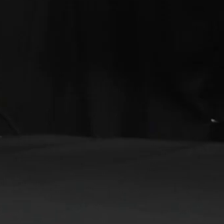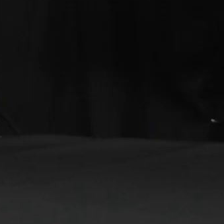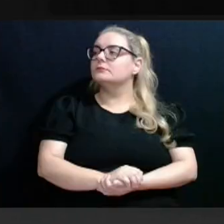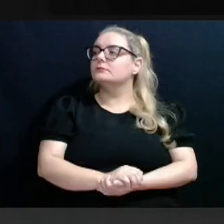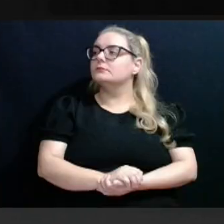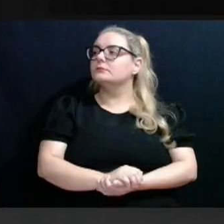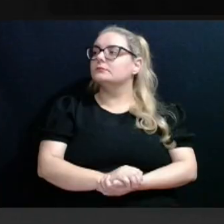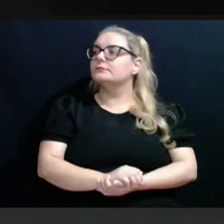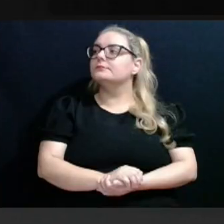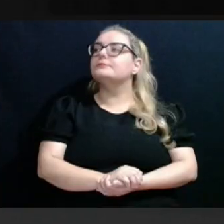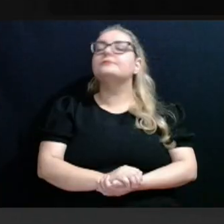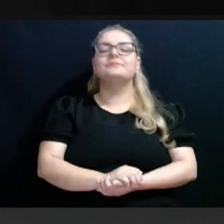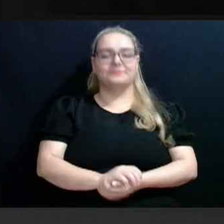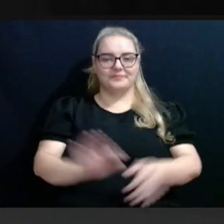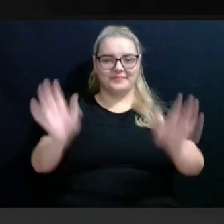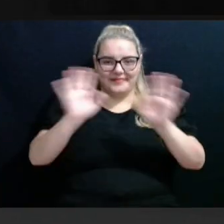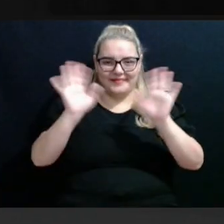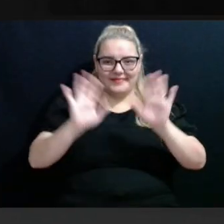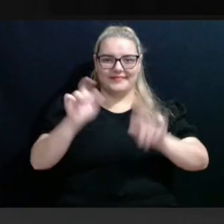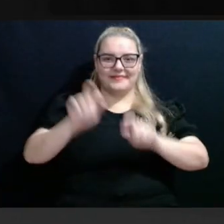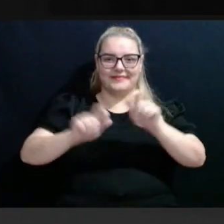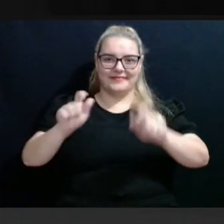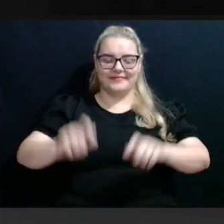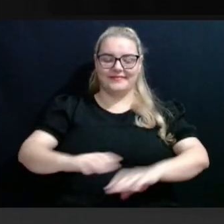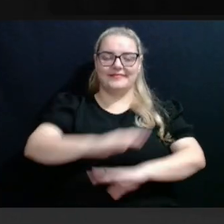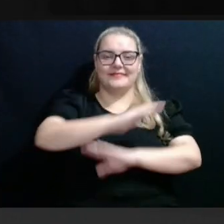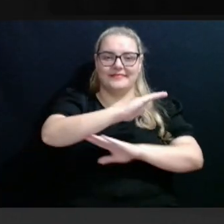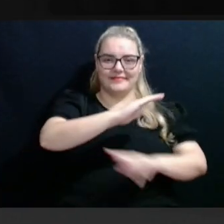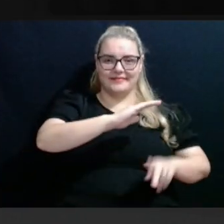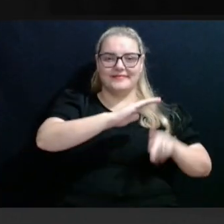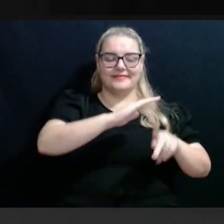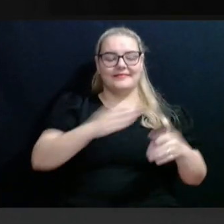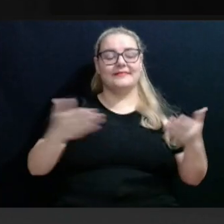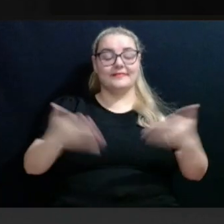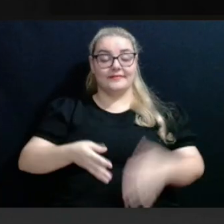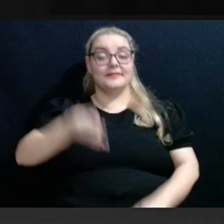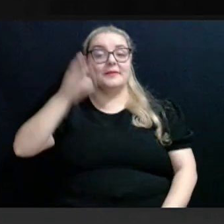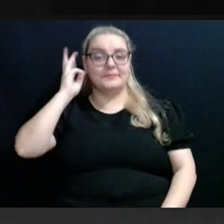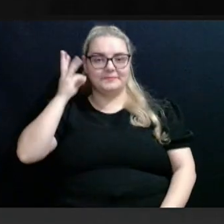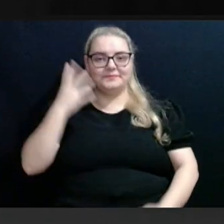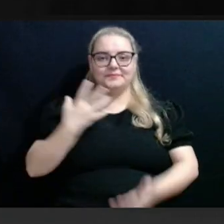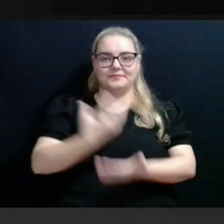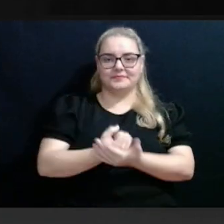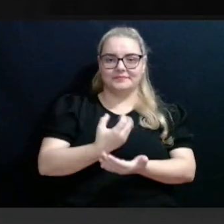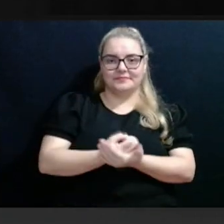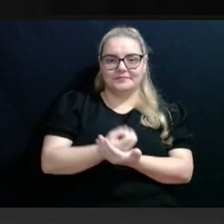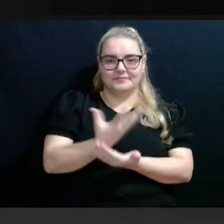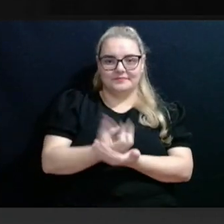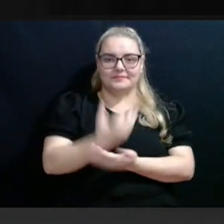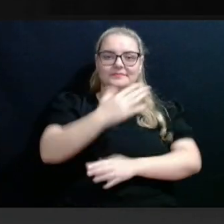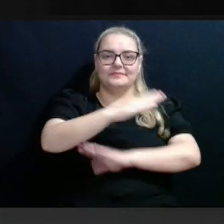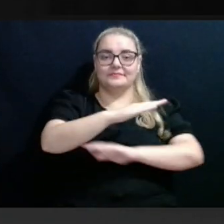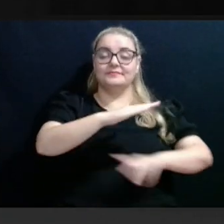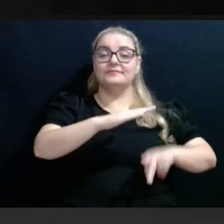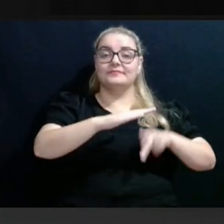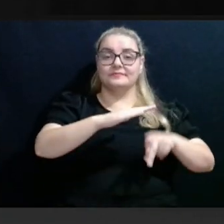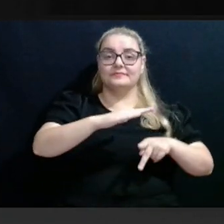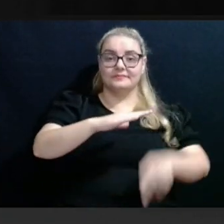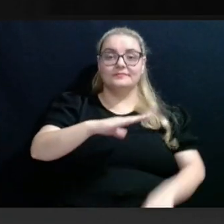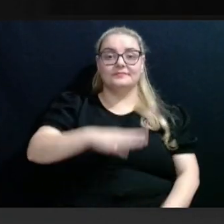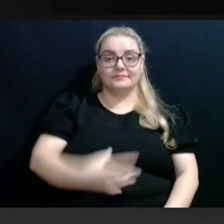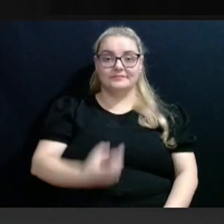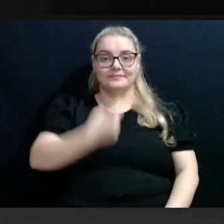Olá, pessoal, mais um Na Casa do Povo no Ar, o podcast da Câmara Municipal de Campinas, que toda semana conversa